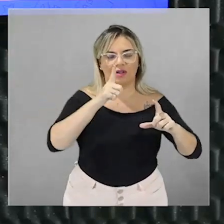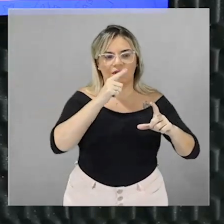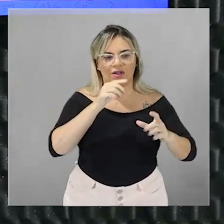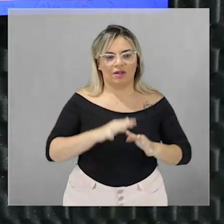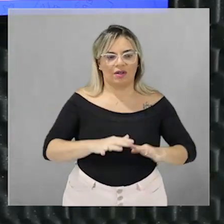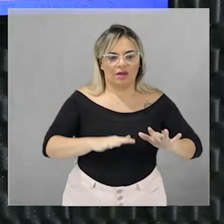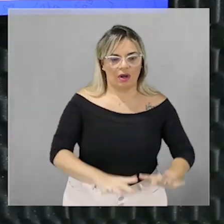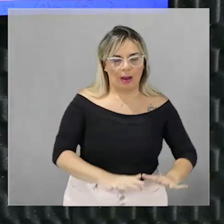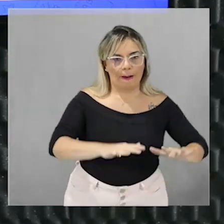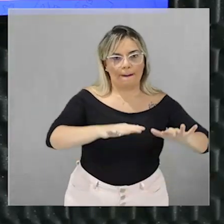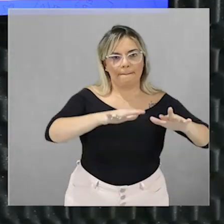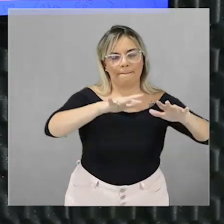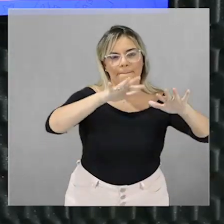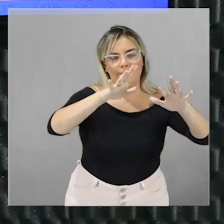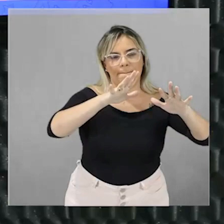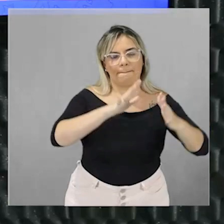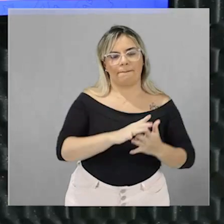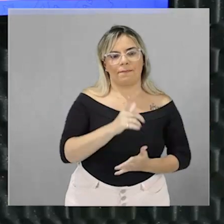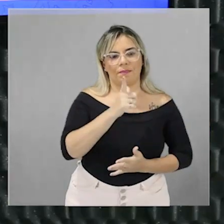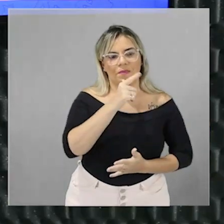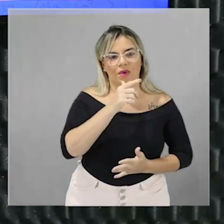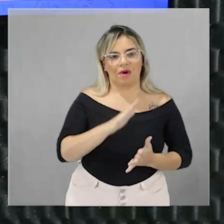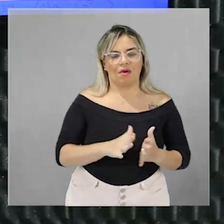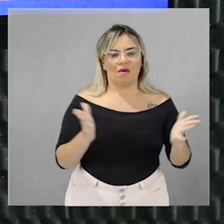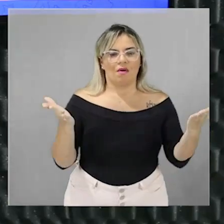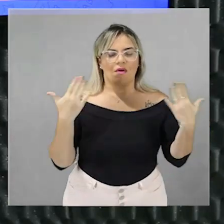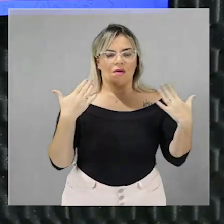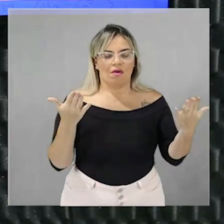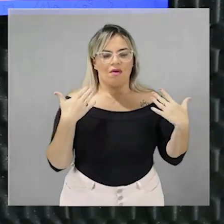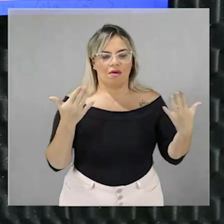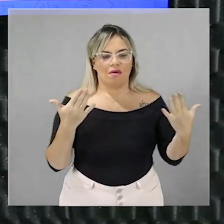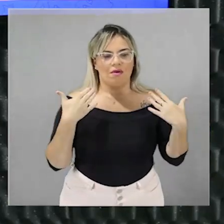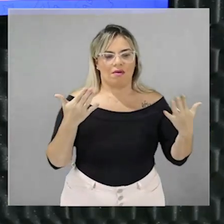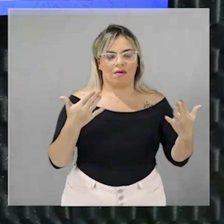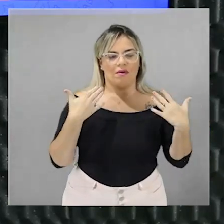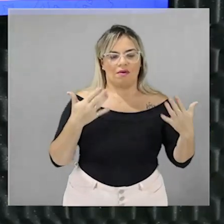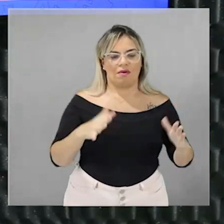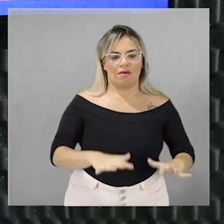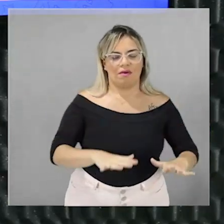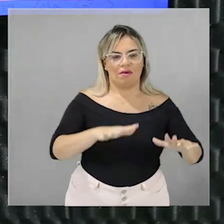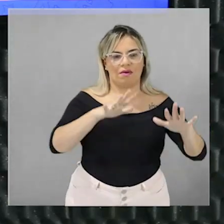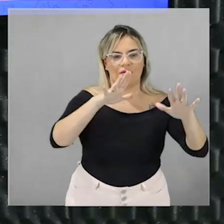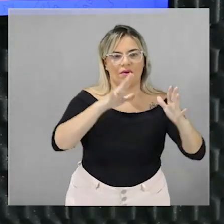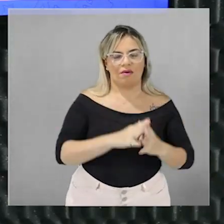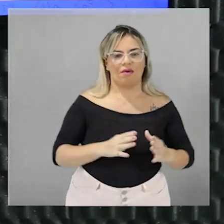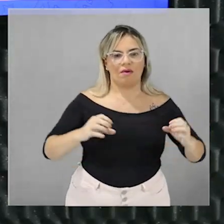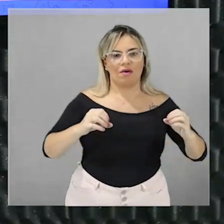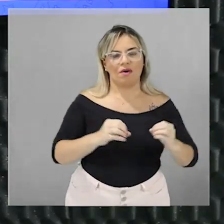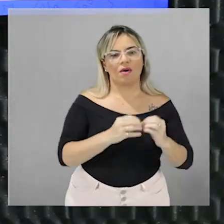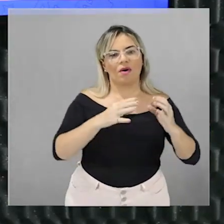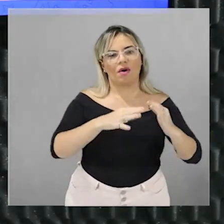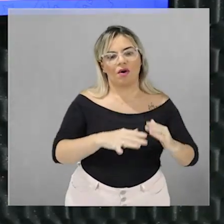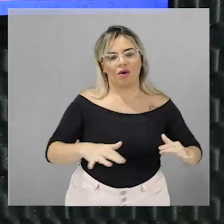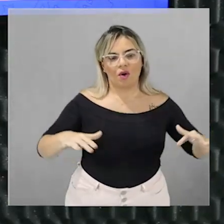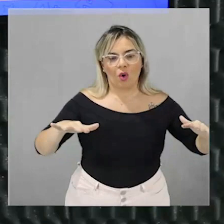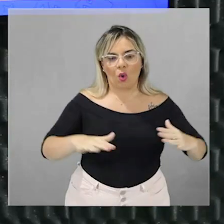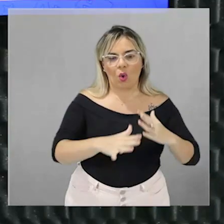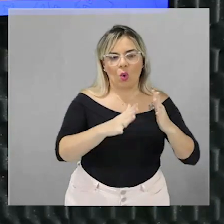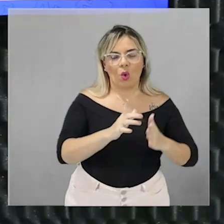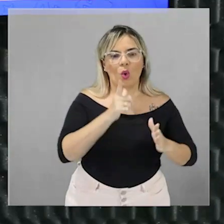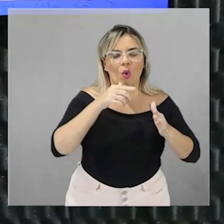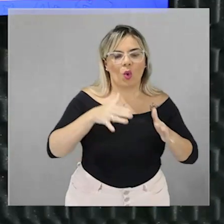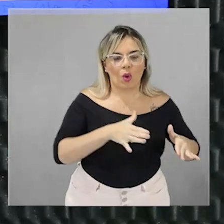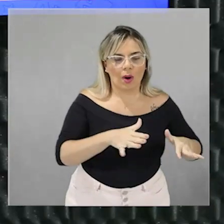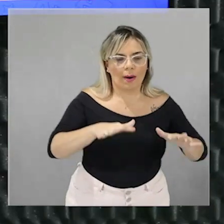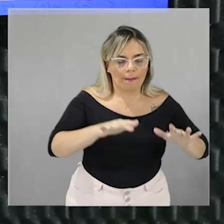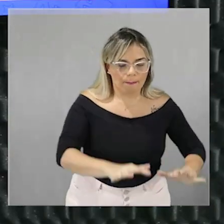de evaporação da água, né? Quanto mais quente, galera, tá? Nós temos maior evaporação de água dos oceanos, dos corpos d'água, dos rios, tá? Essa água